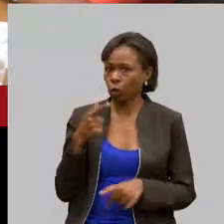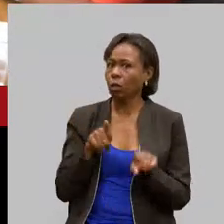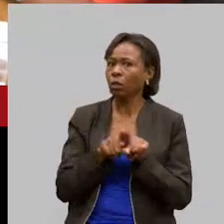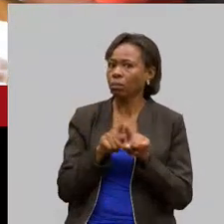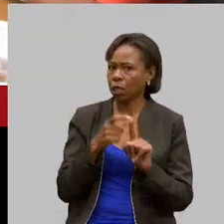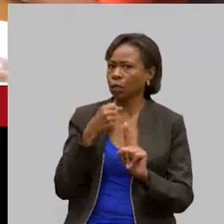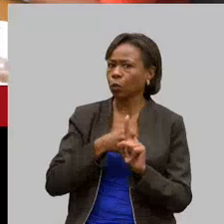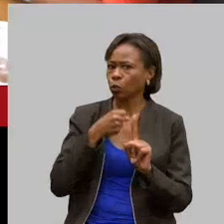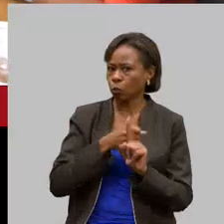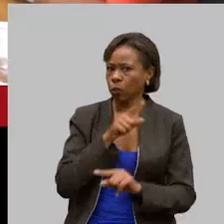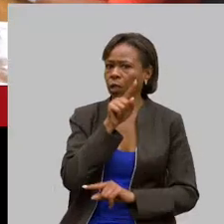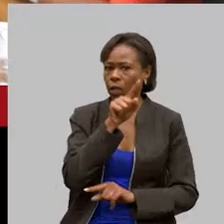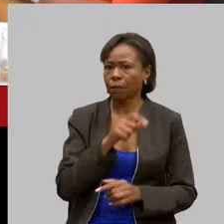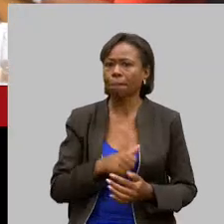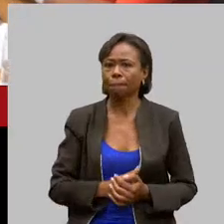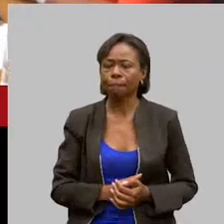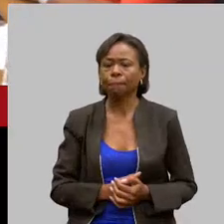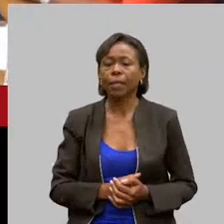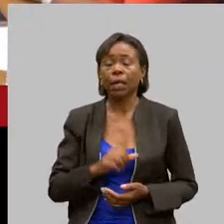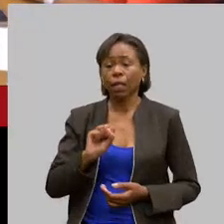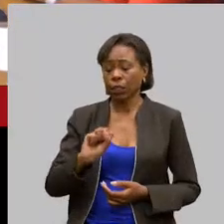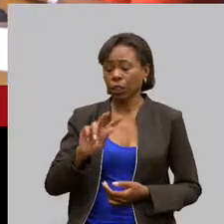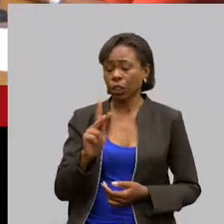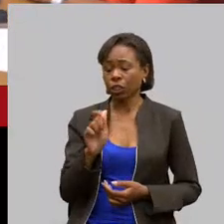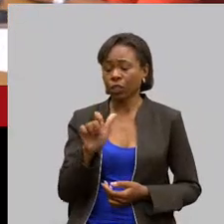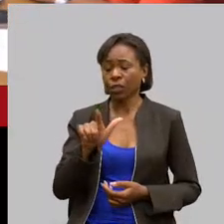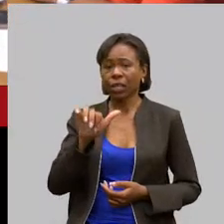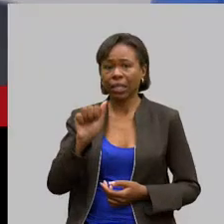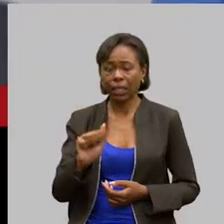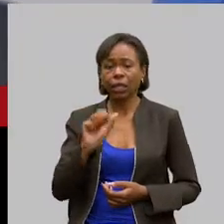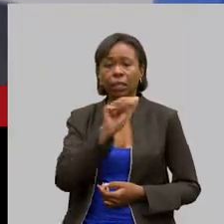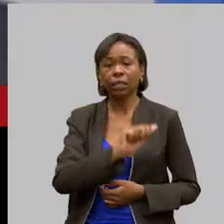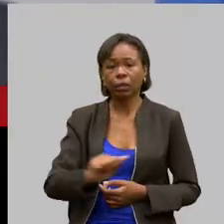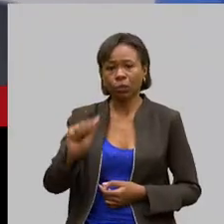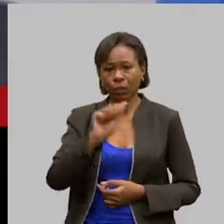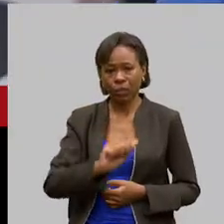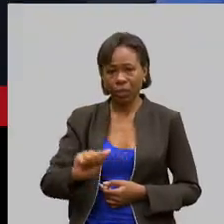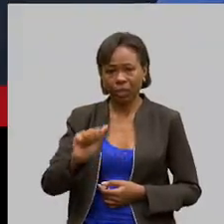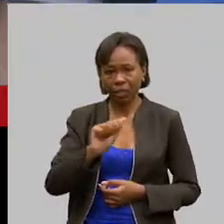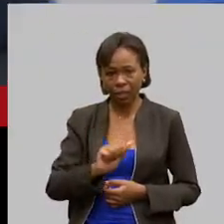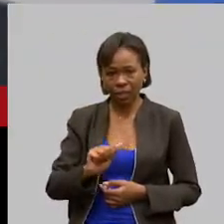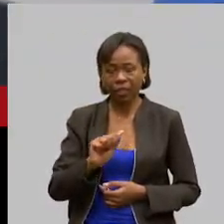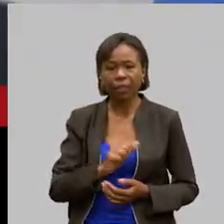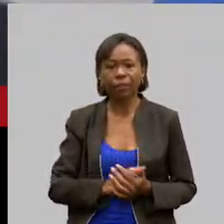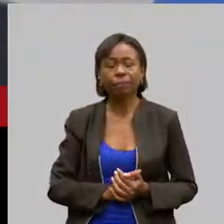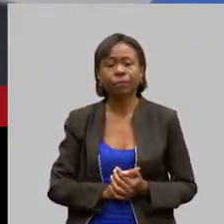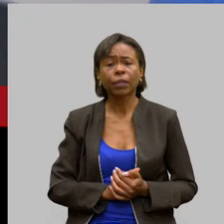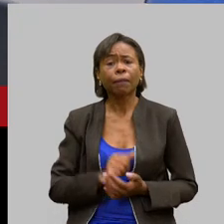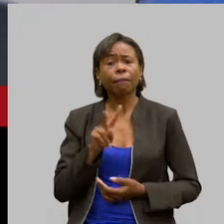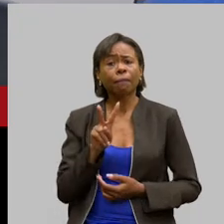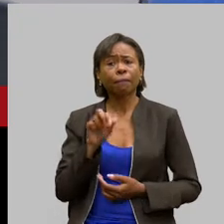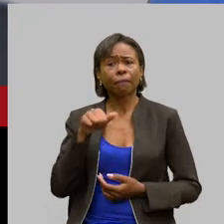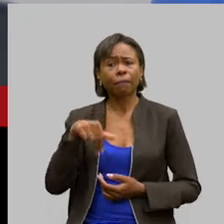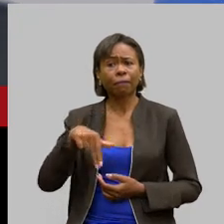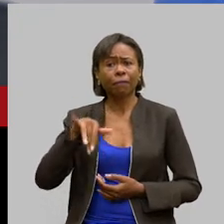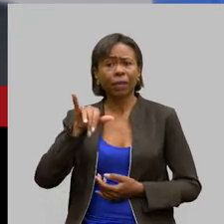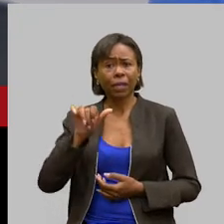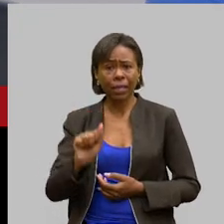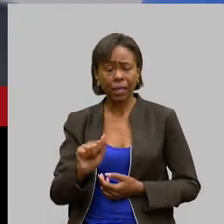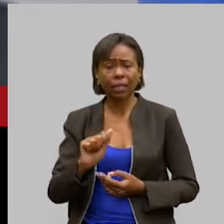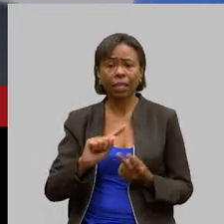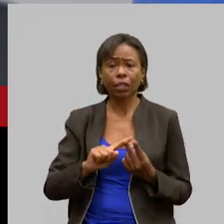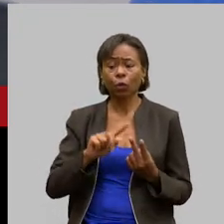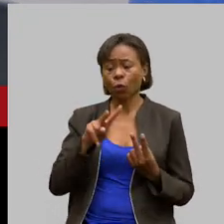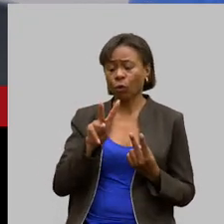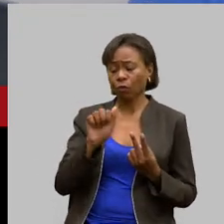luta lá no município a Sheila Lana da associação afpa a Vânia e Wagner da casa